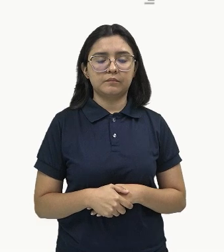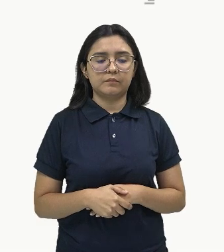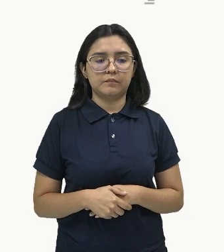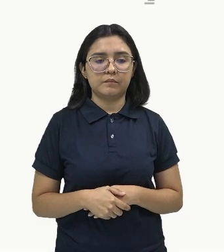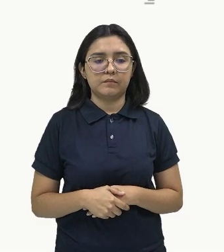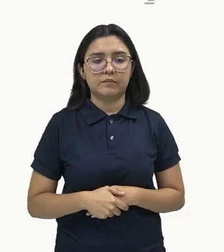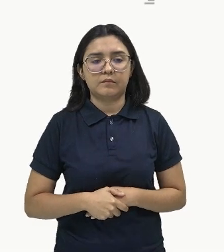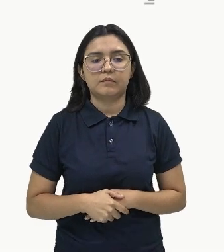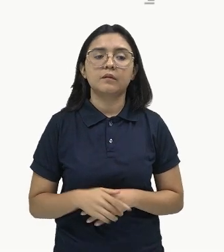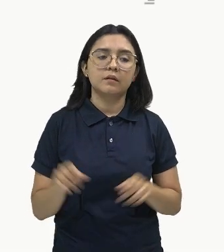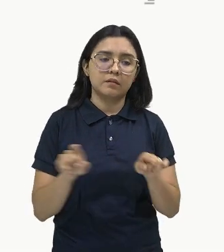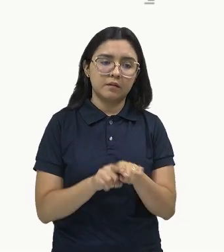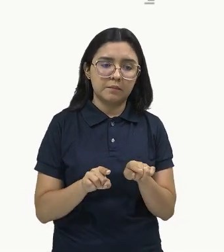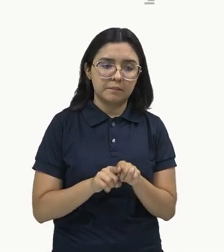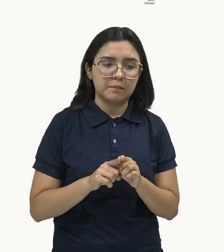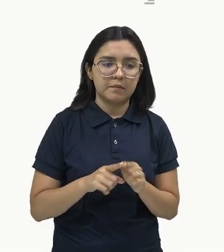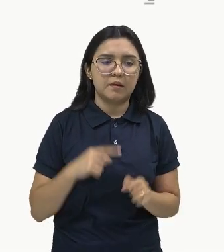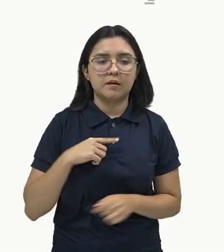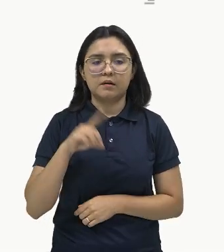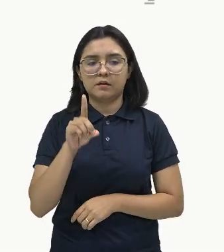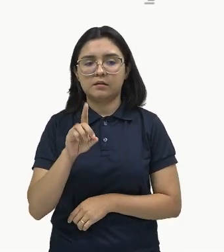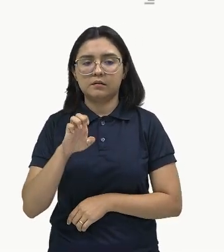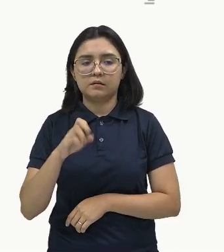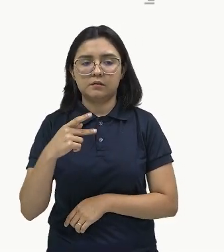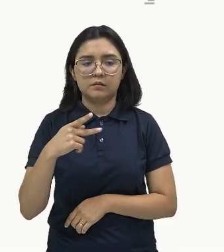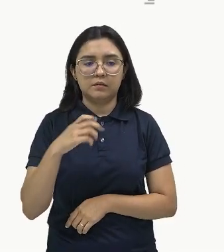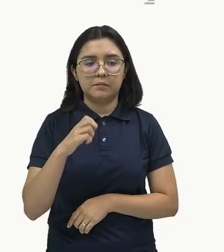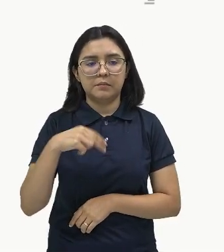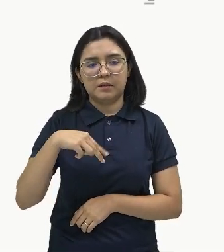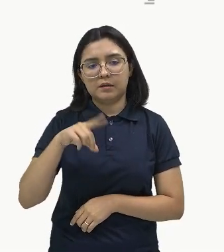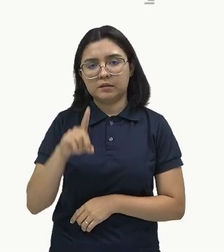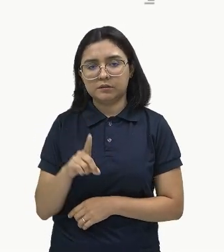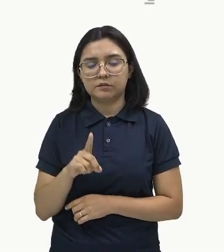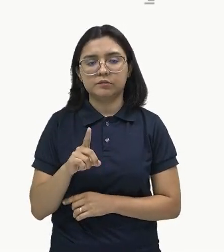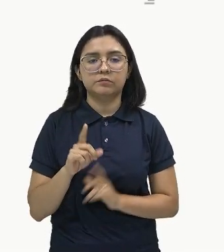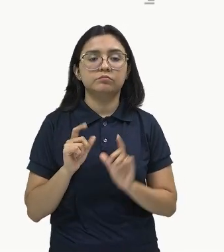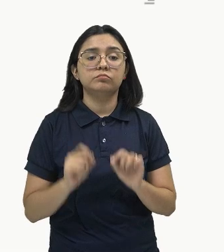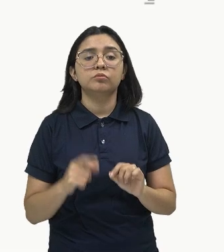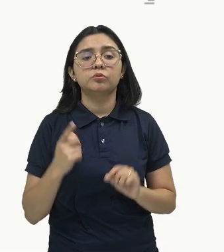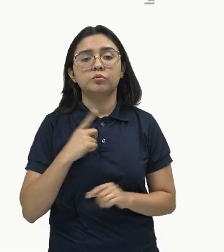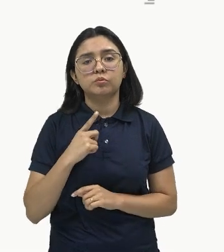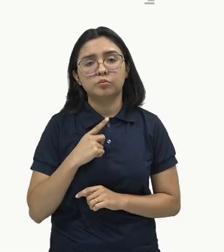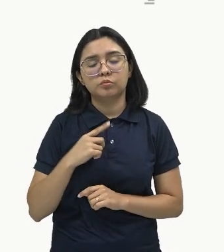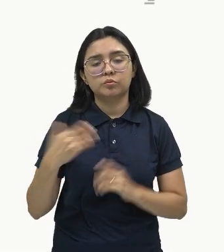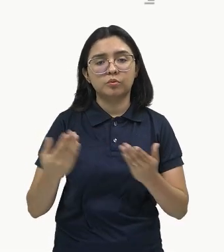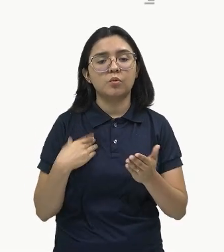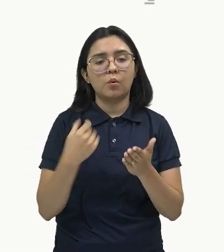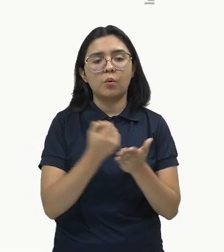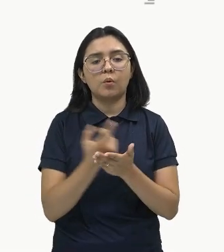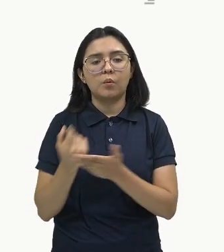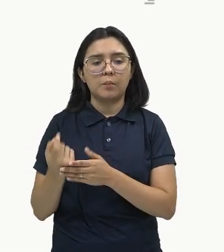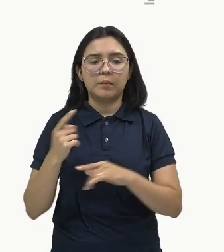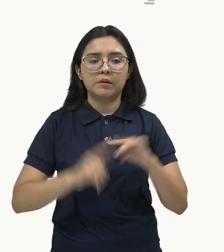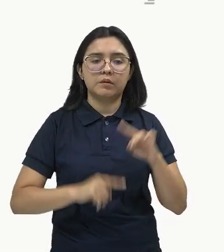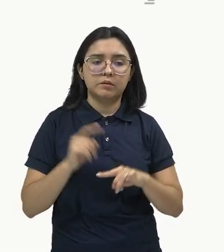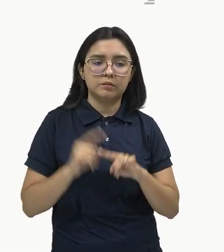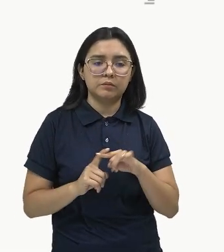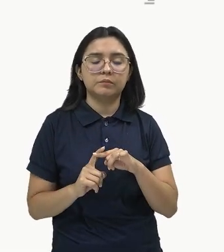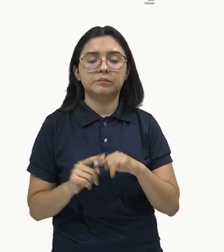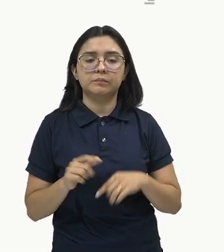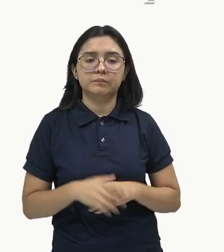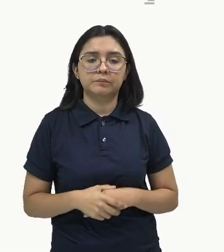marcar esse depend aqui também, ó, como cognata. Depende de quê? Do consumo, né? De produtos, que é goods, and encourage